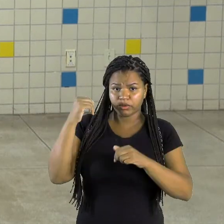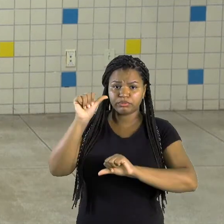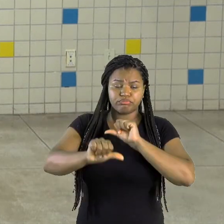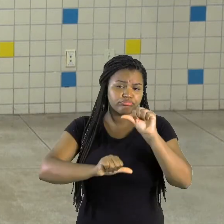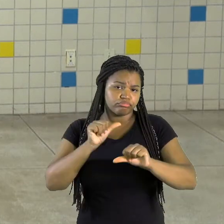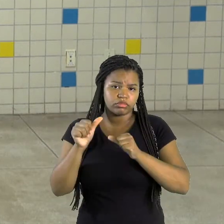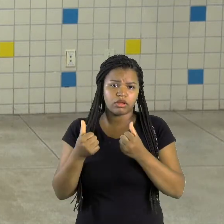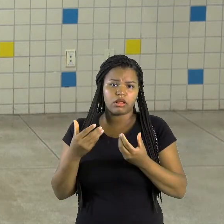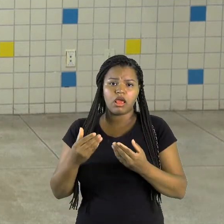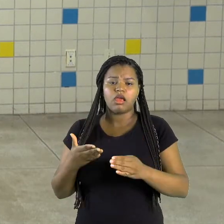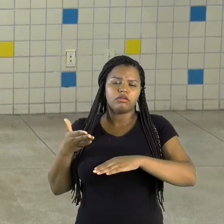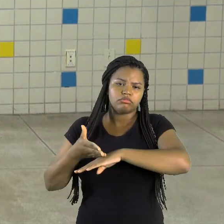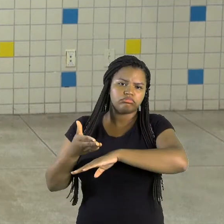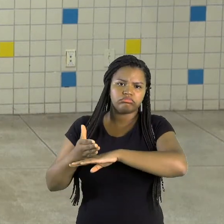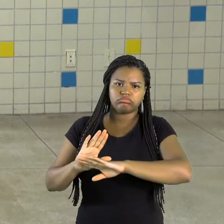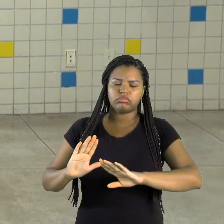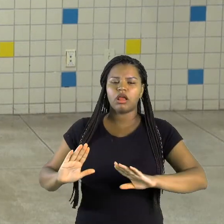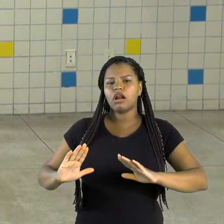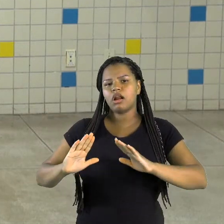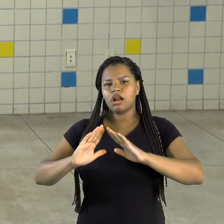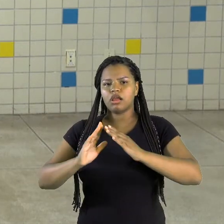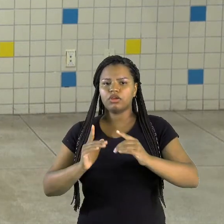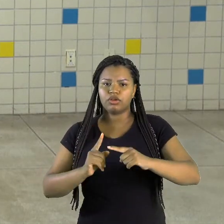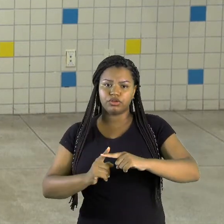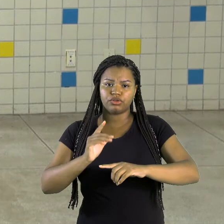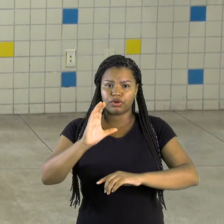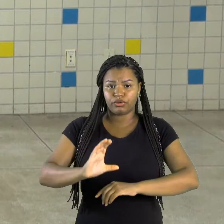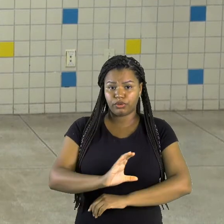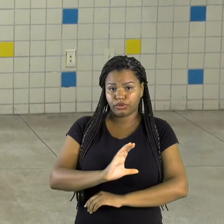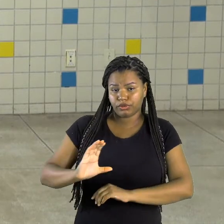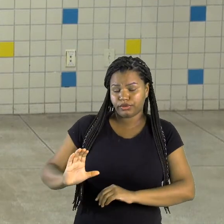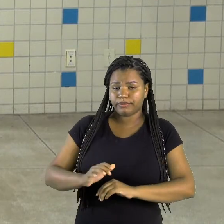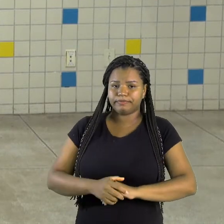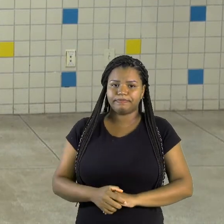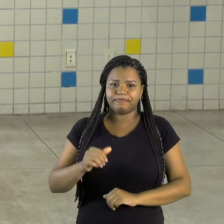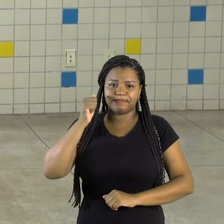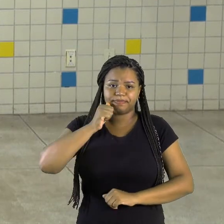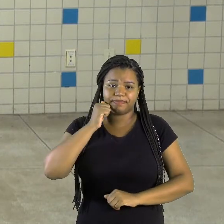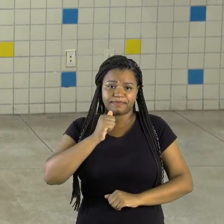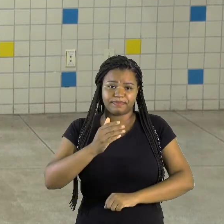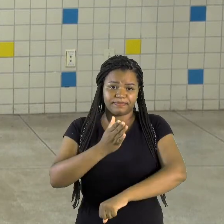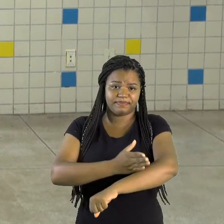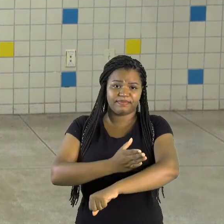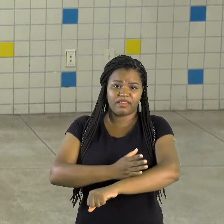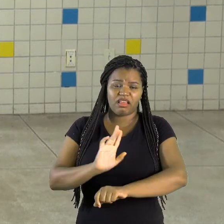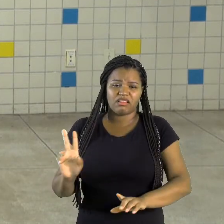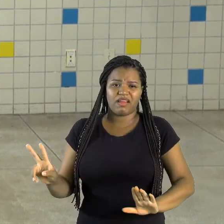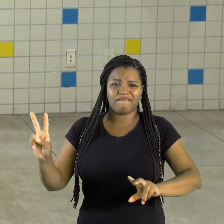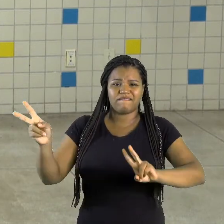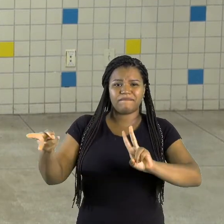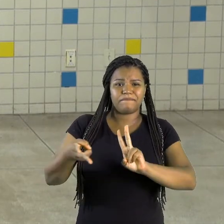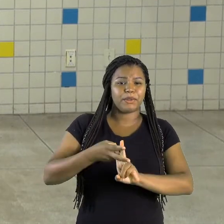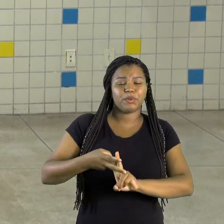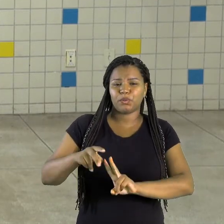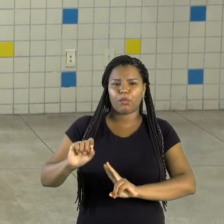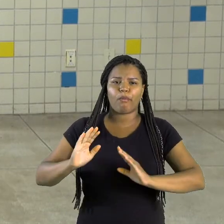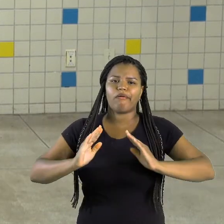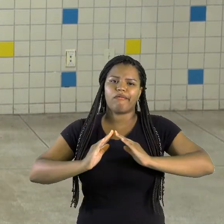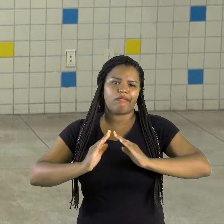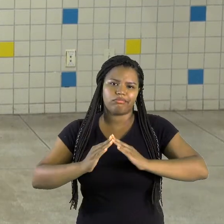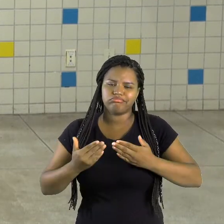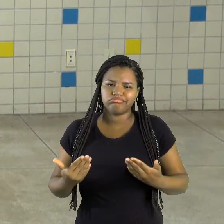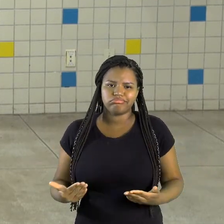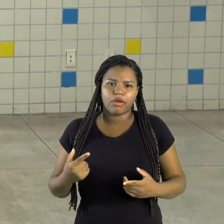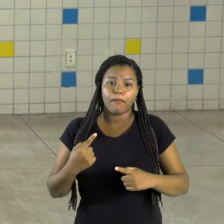da Igreja Católica. As mulheres medievais estavam presas ao lar. Por que elas estavam presas ao lar? Porque a